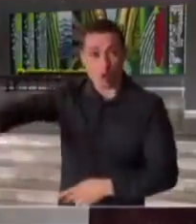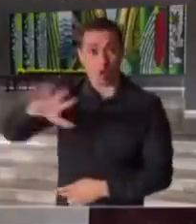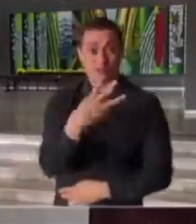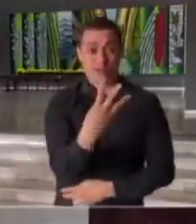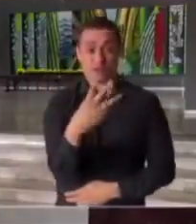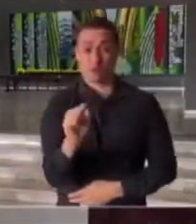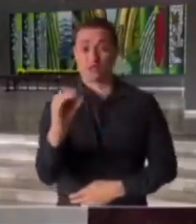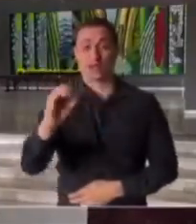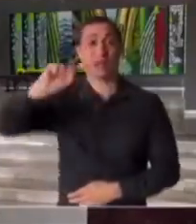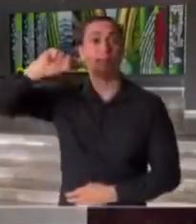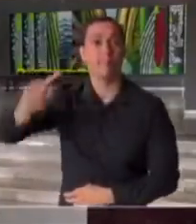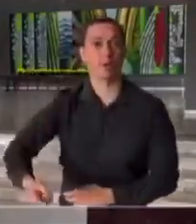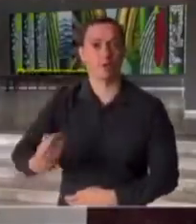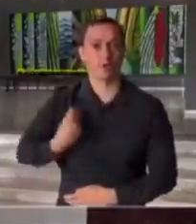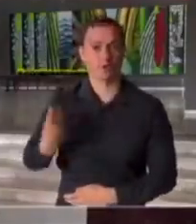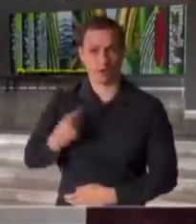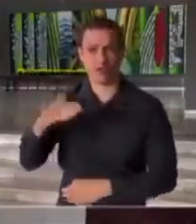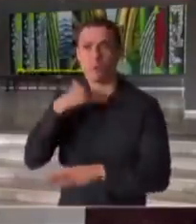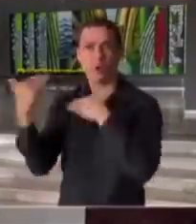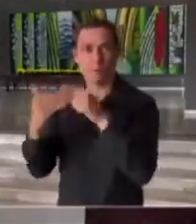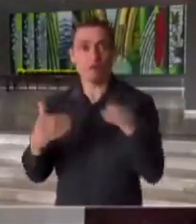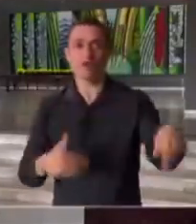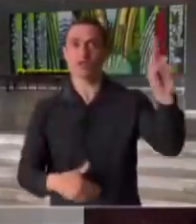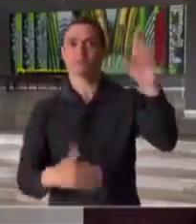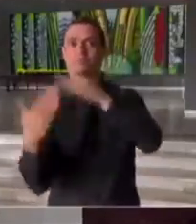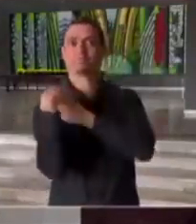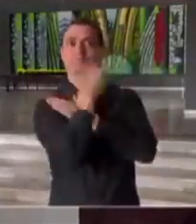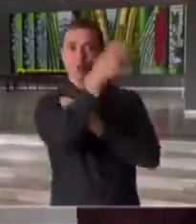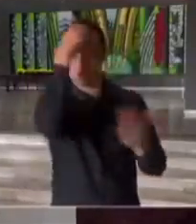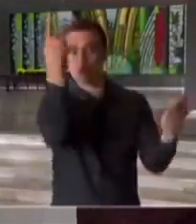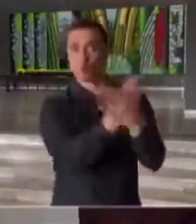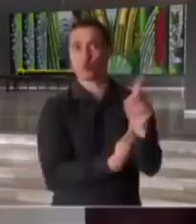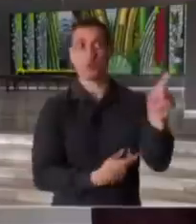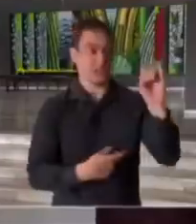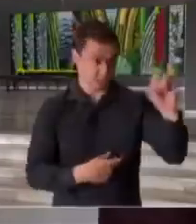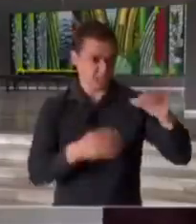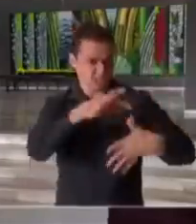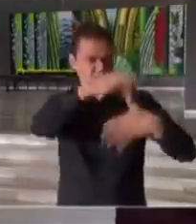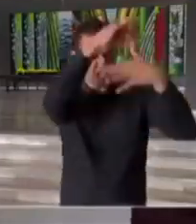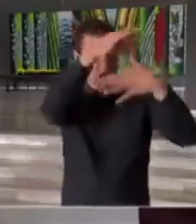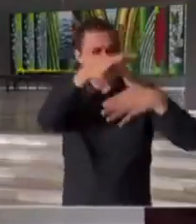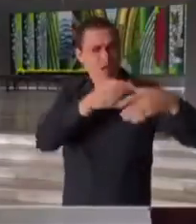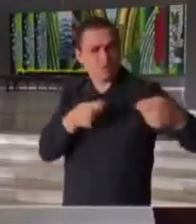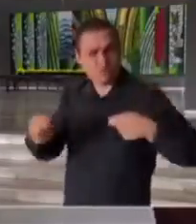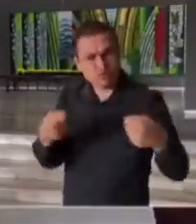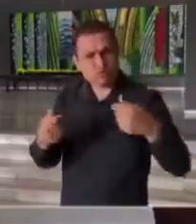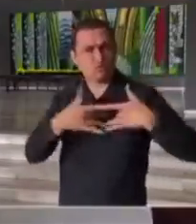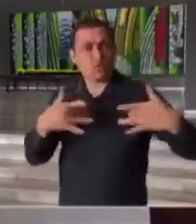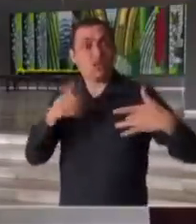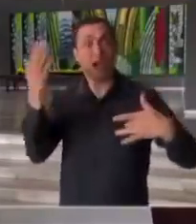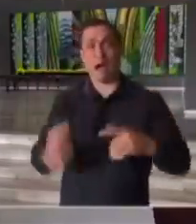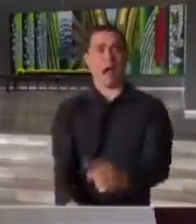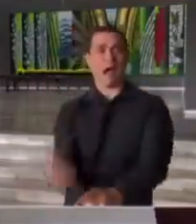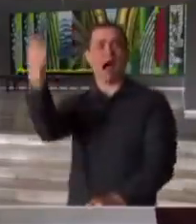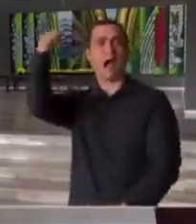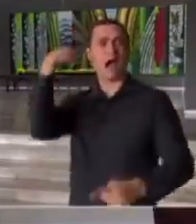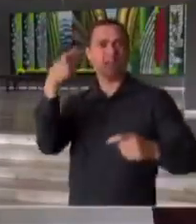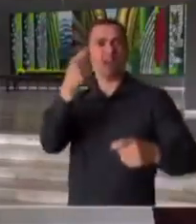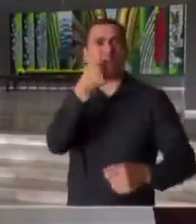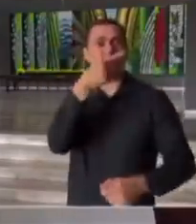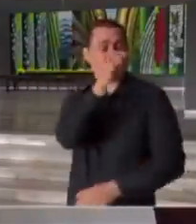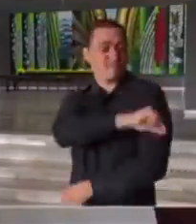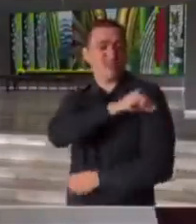380 mil vidas Que se perderam no Brasil se eu tivesse compaixão e liderança teria oferecido vacina e não